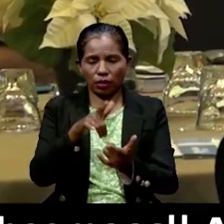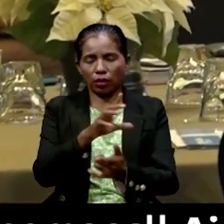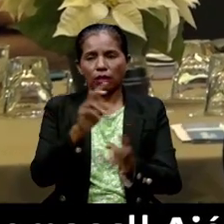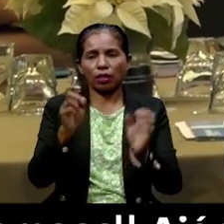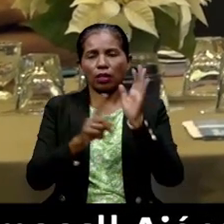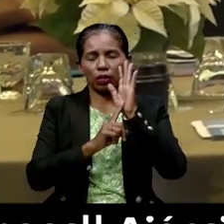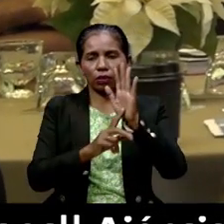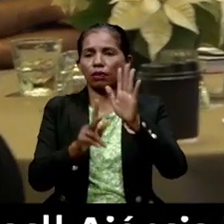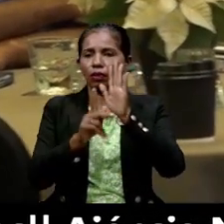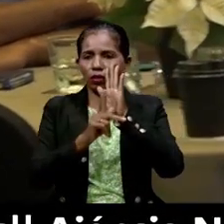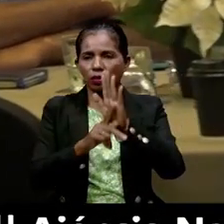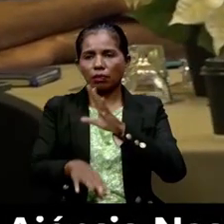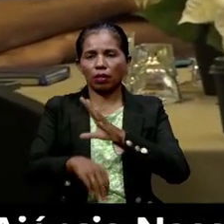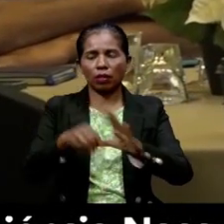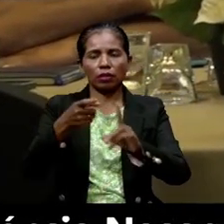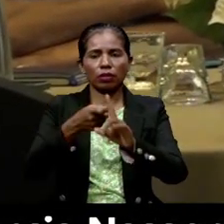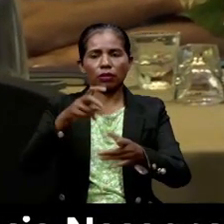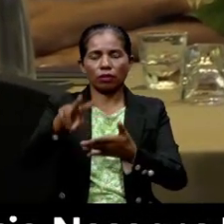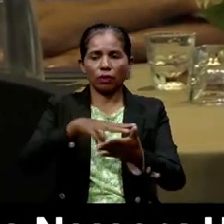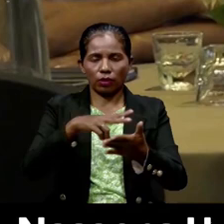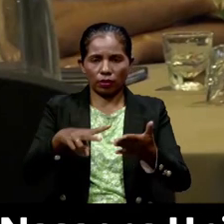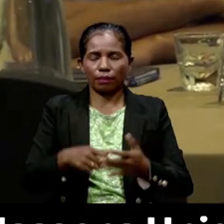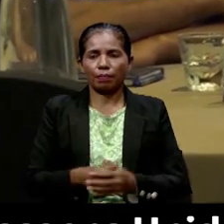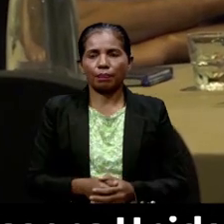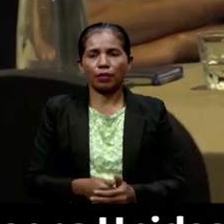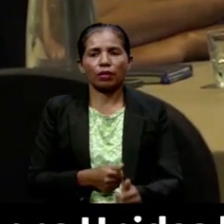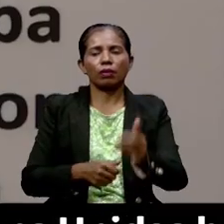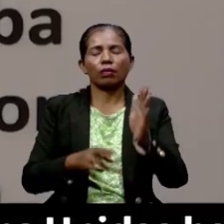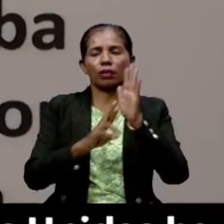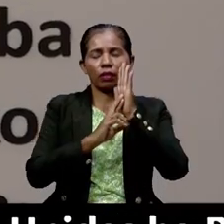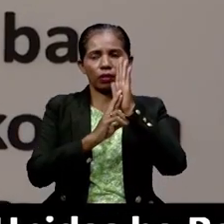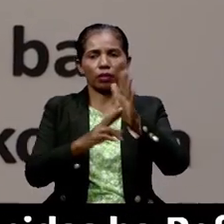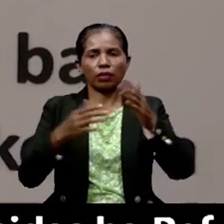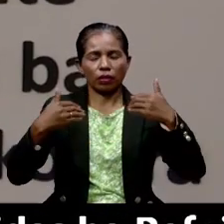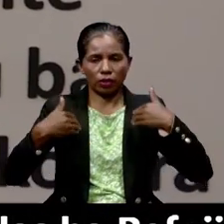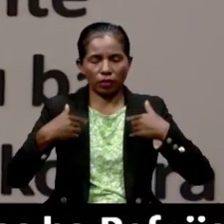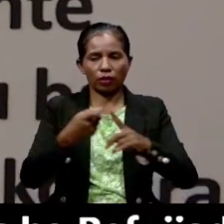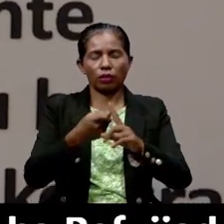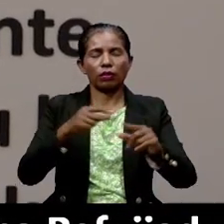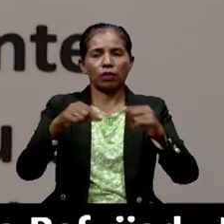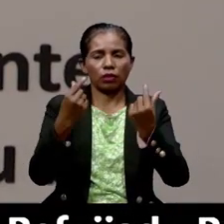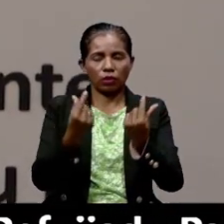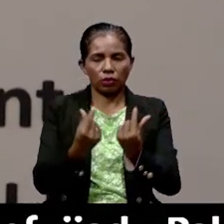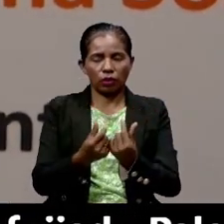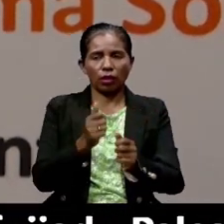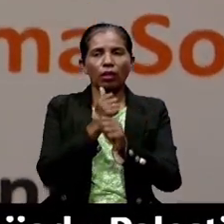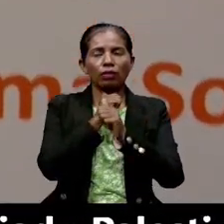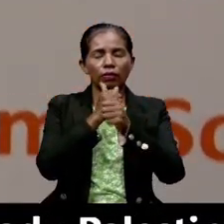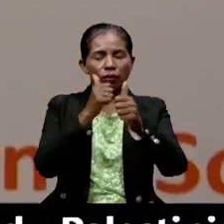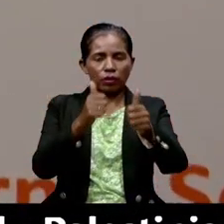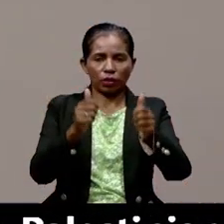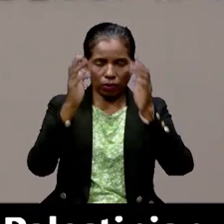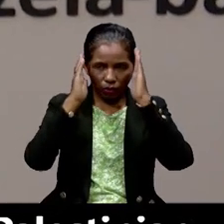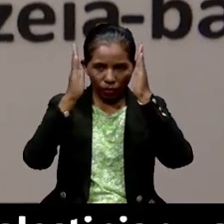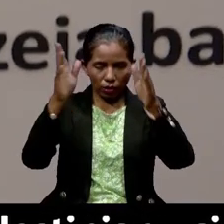no ne bele sai husi corrente violência. Tui relatório no bem maxei ia li husi rede referral advocacia no